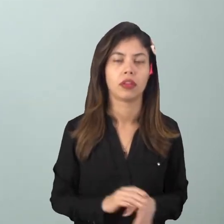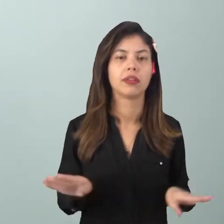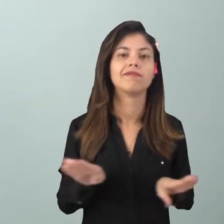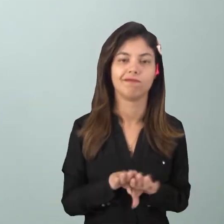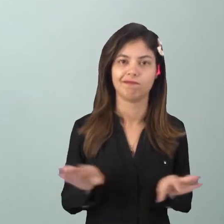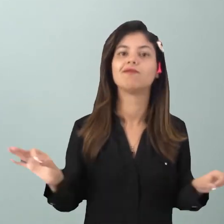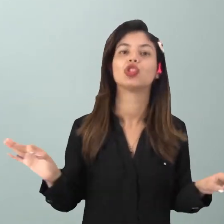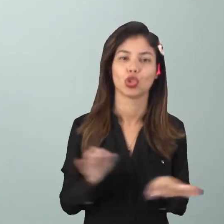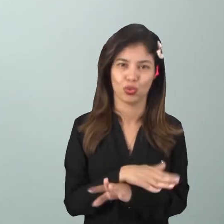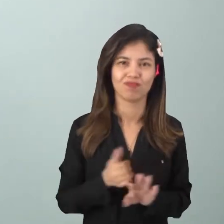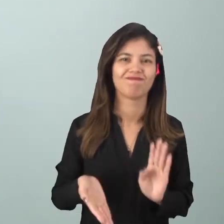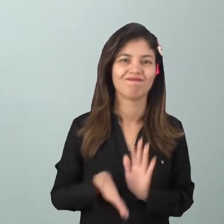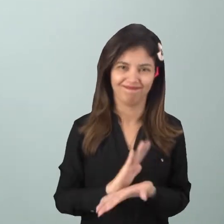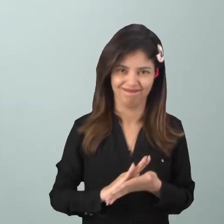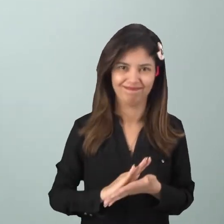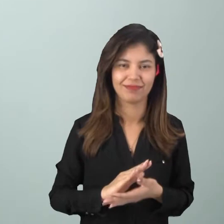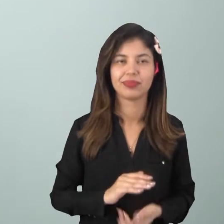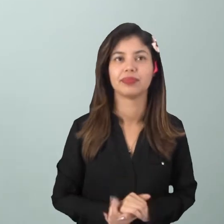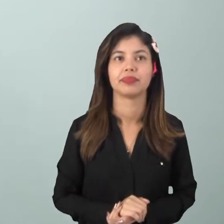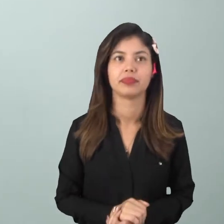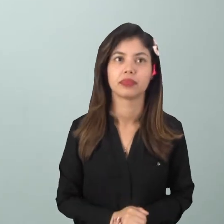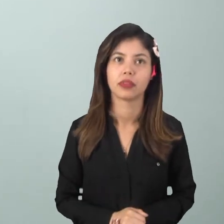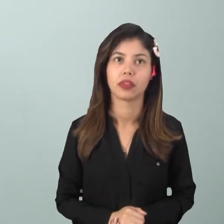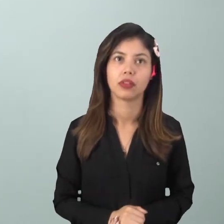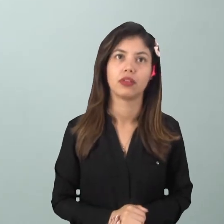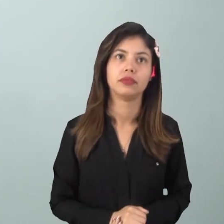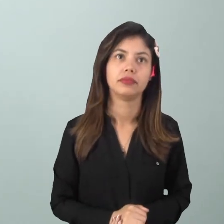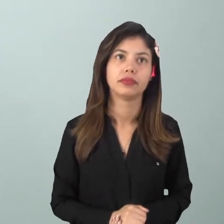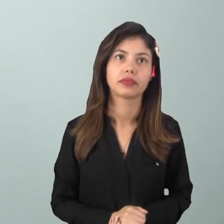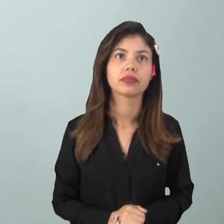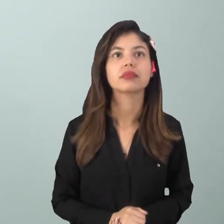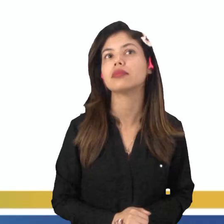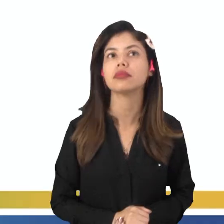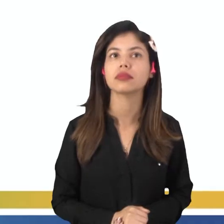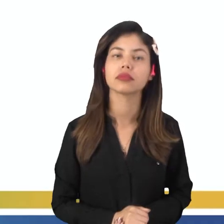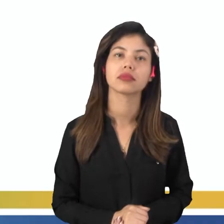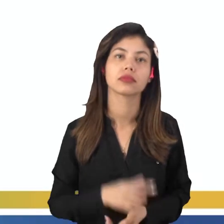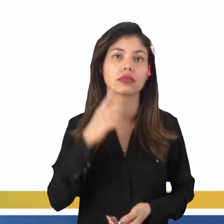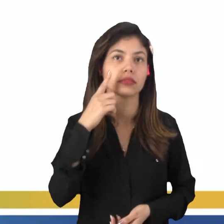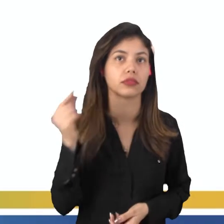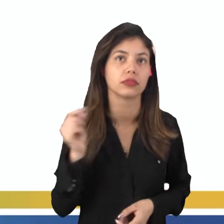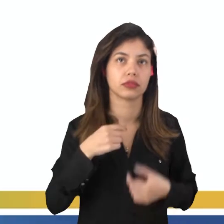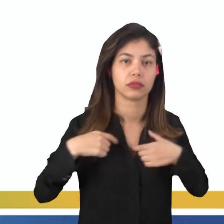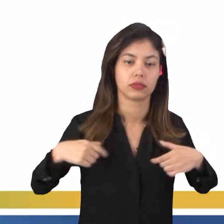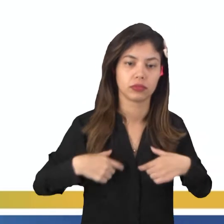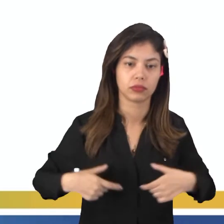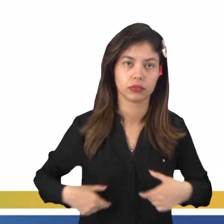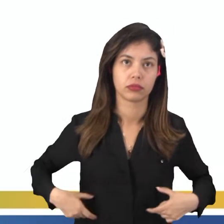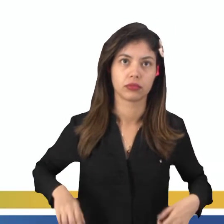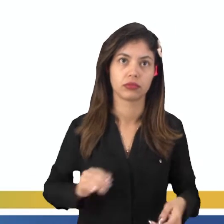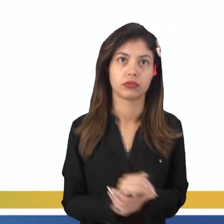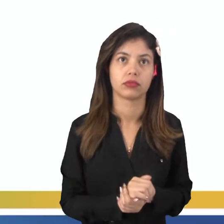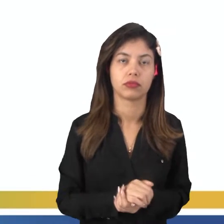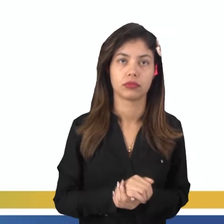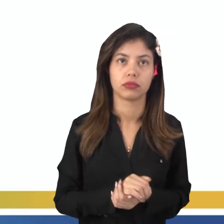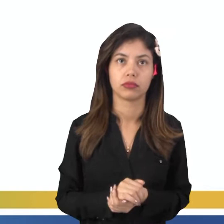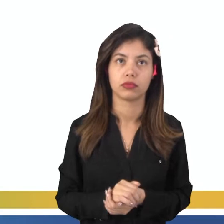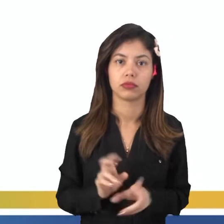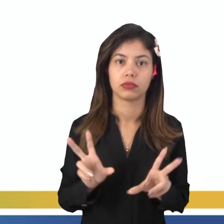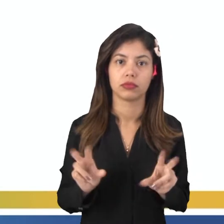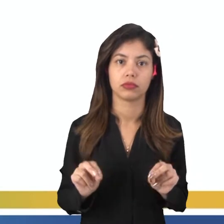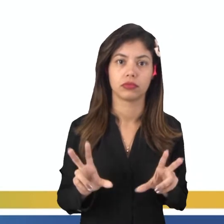ameaça de extinção. Então aí eu trouxe aí o caso do gato maracajá, o